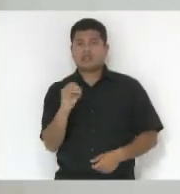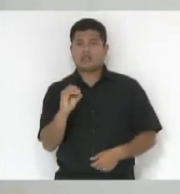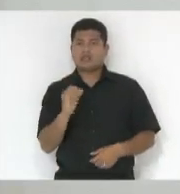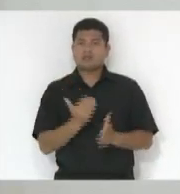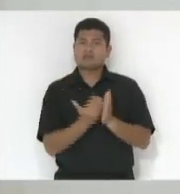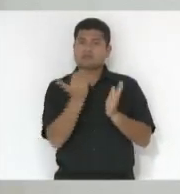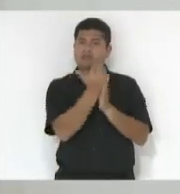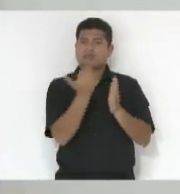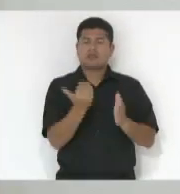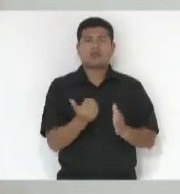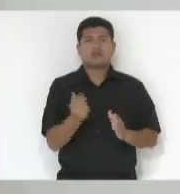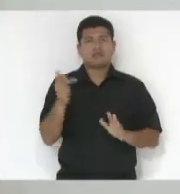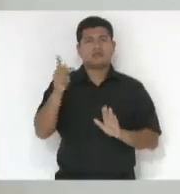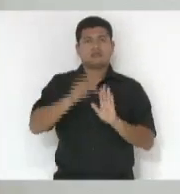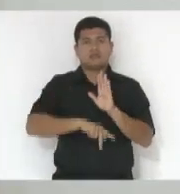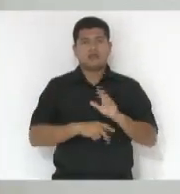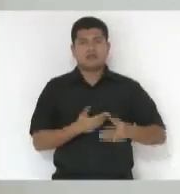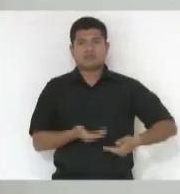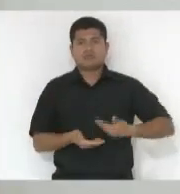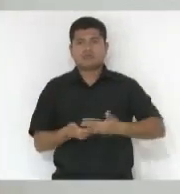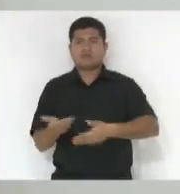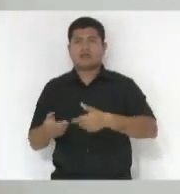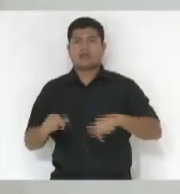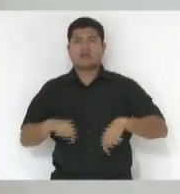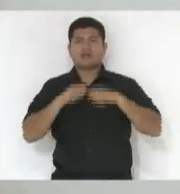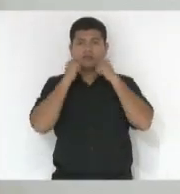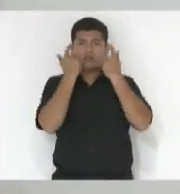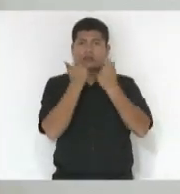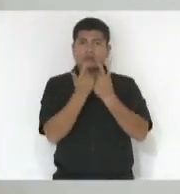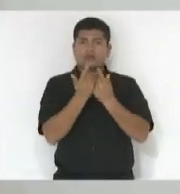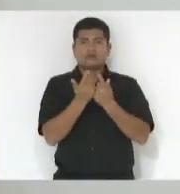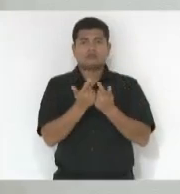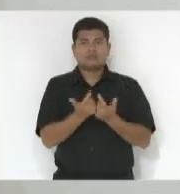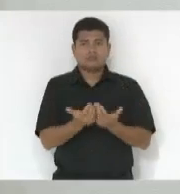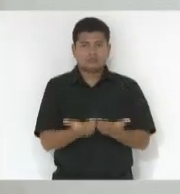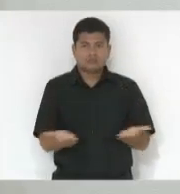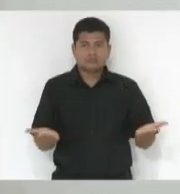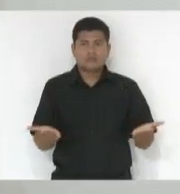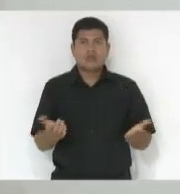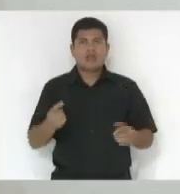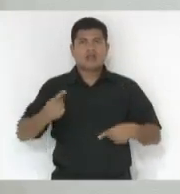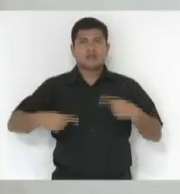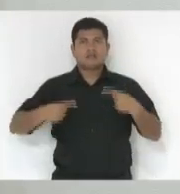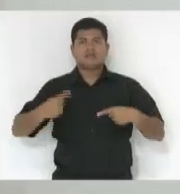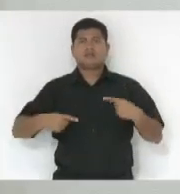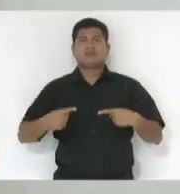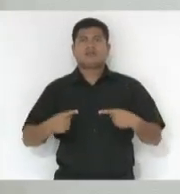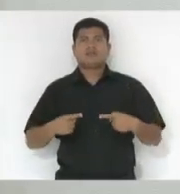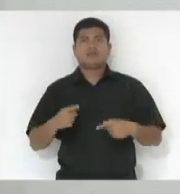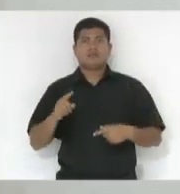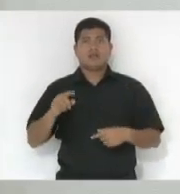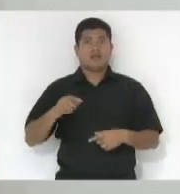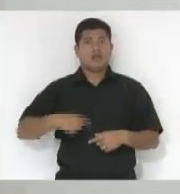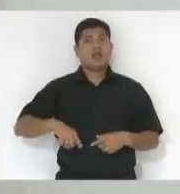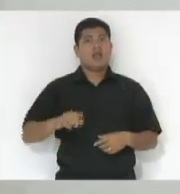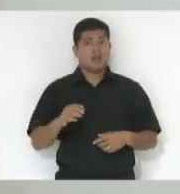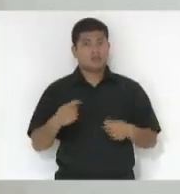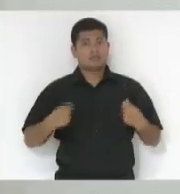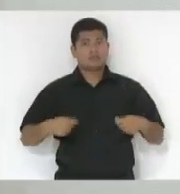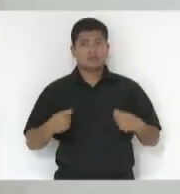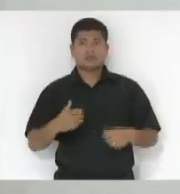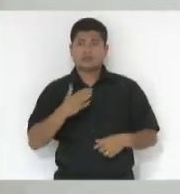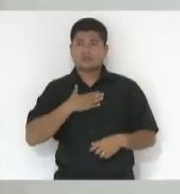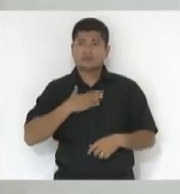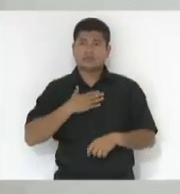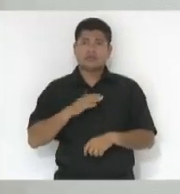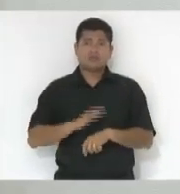projeto possa tramitar na casa. Senhores, essa discussão é nossa, deve ser feito